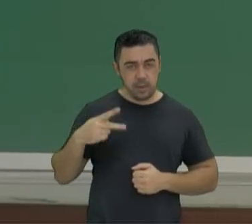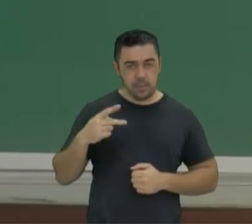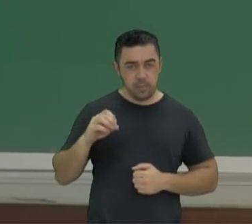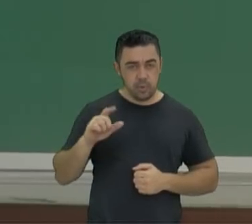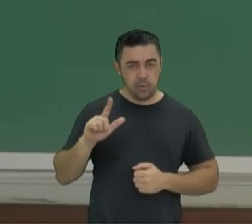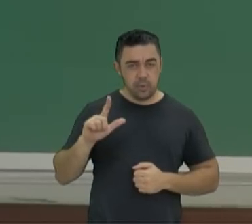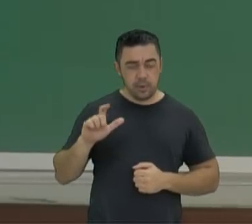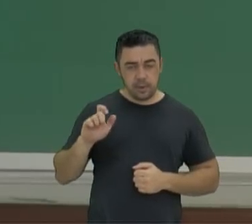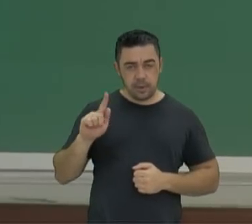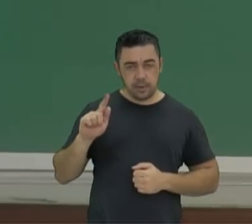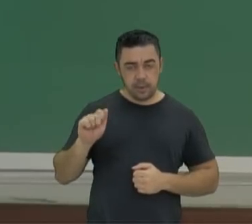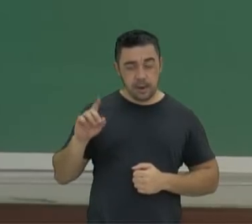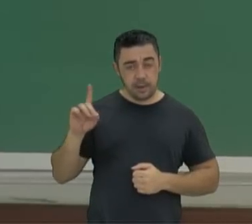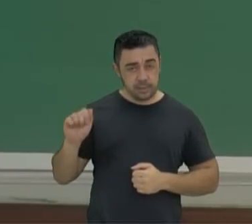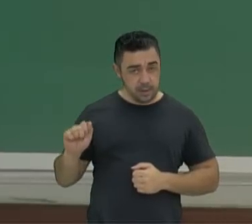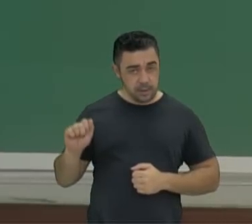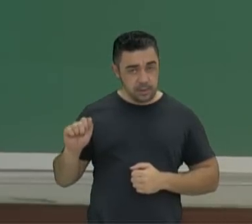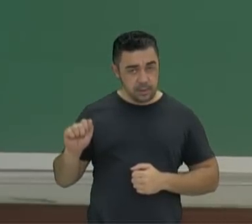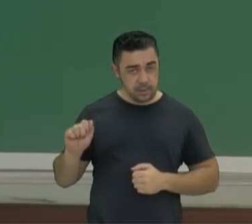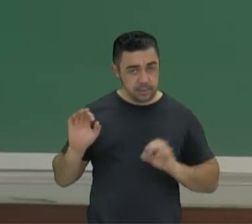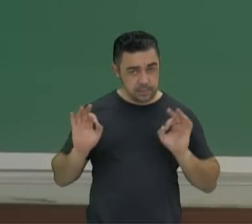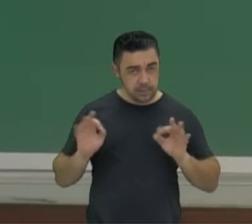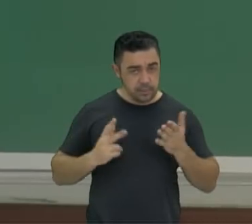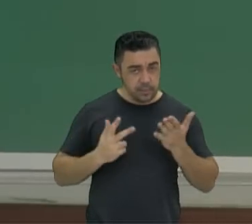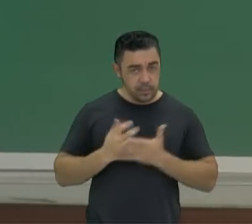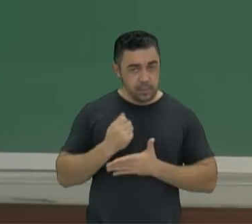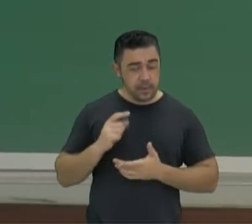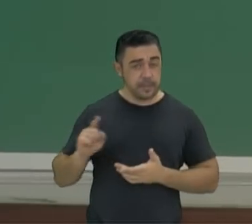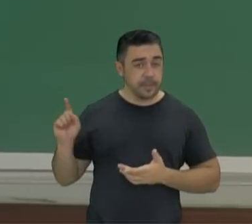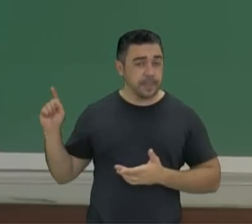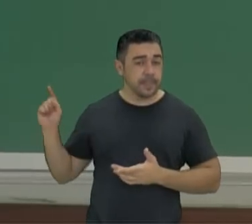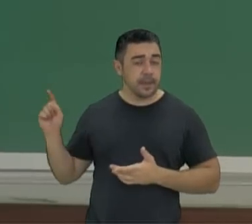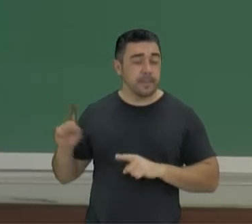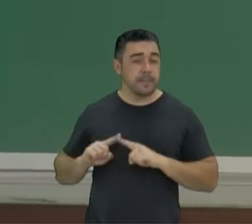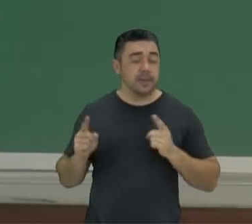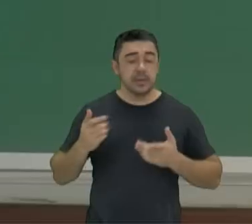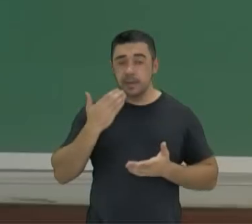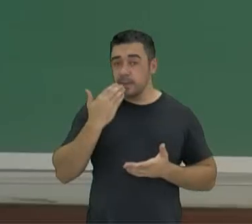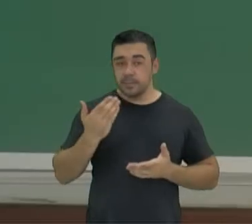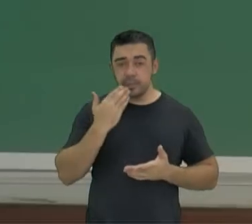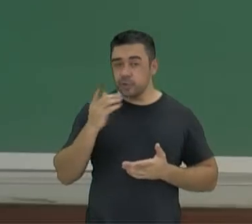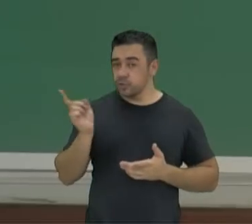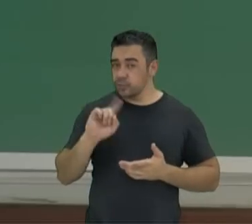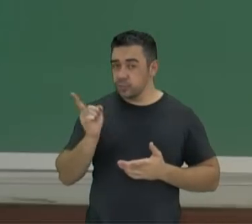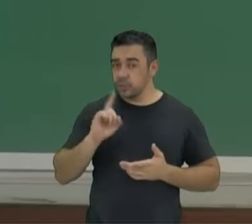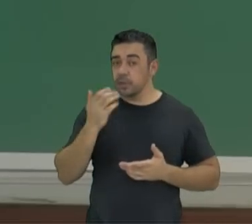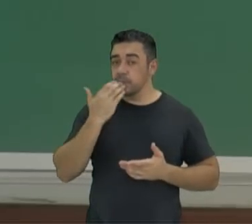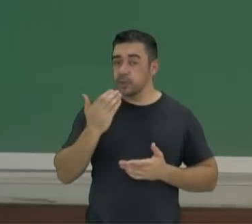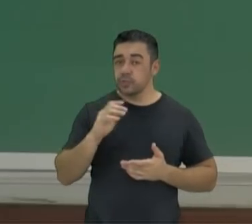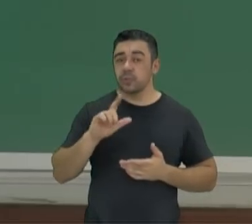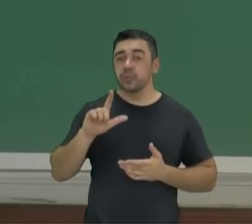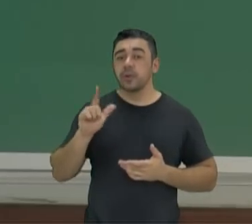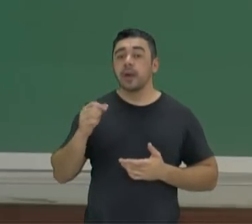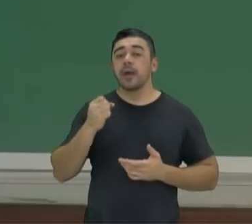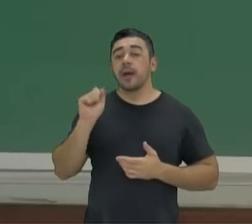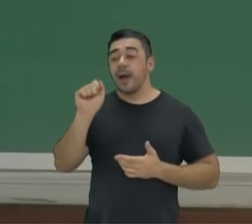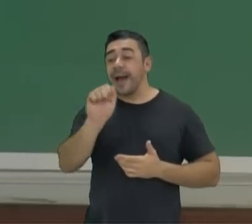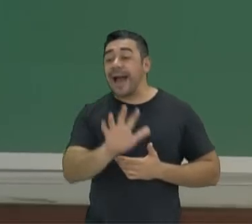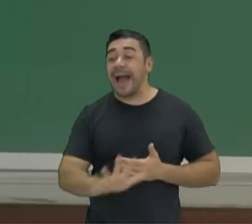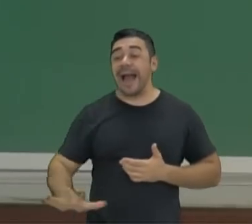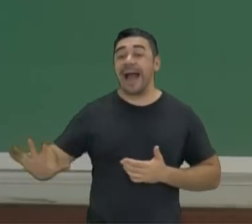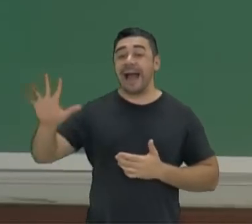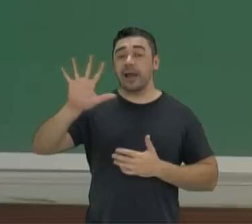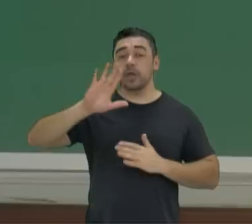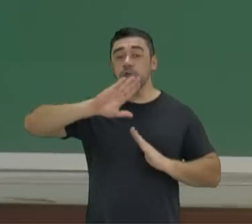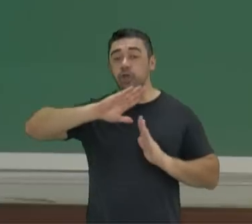da TV que a gente calcula, que a gente compra. Mas o exercício, ele não quer saber aqui, ele quer saber o quê?